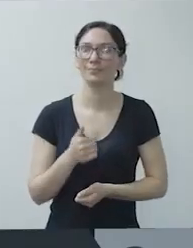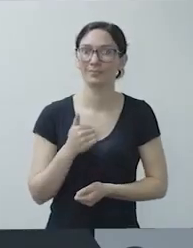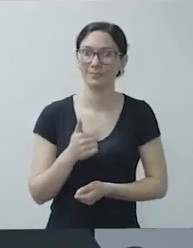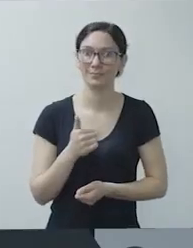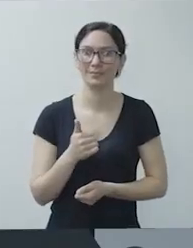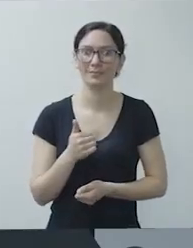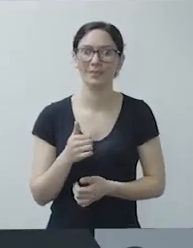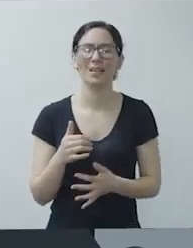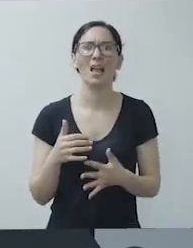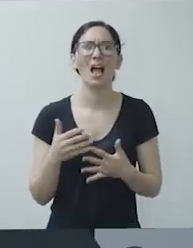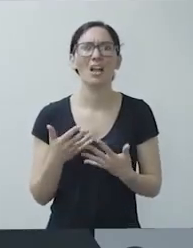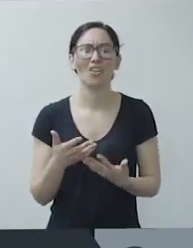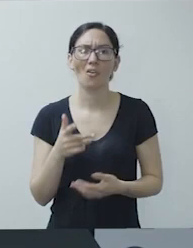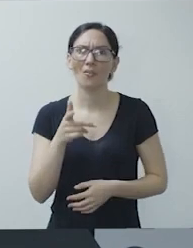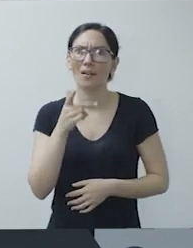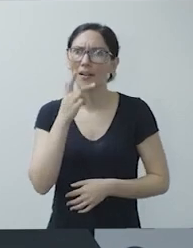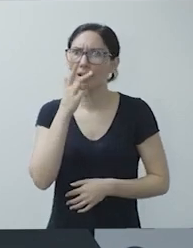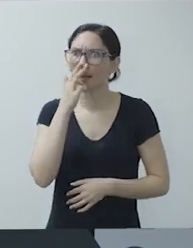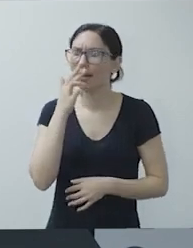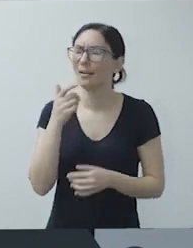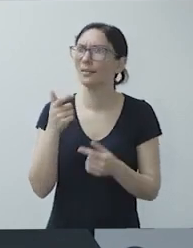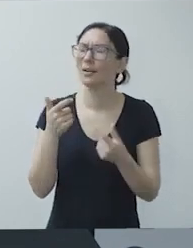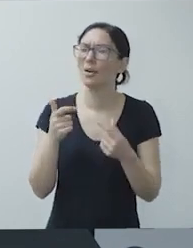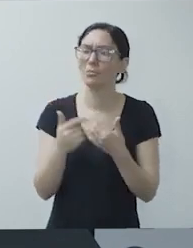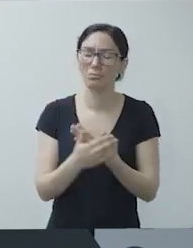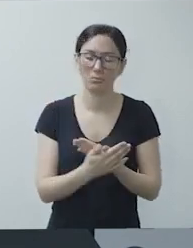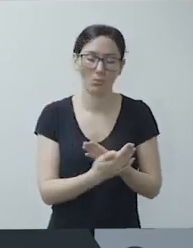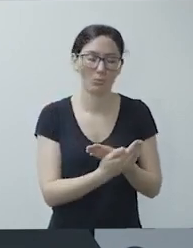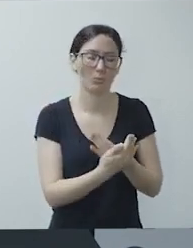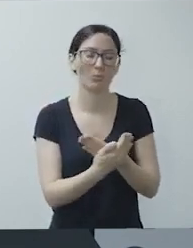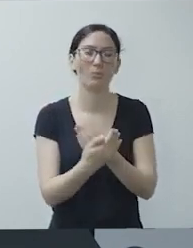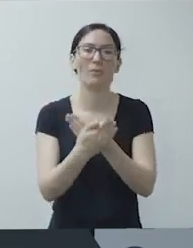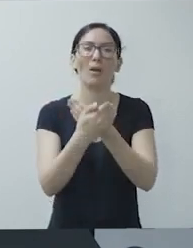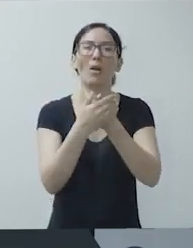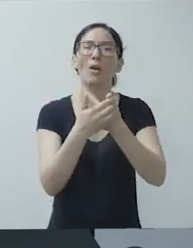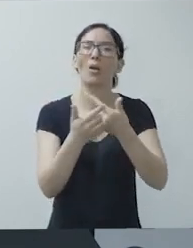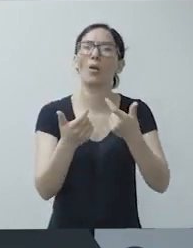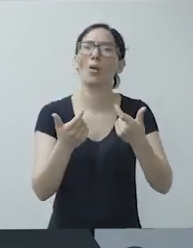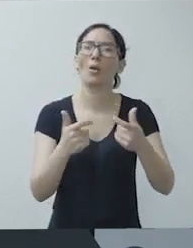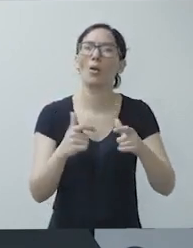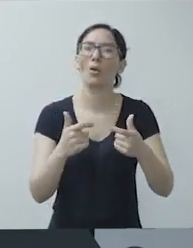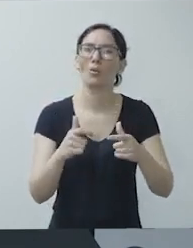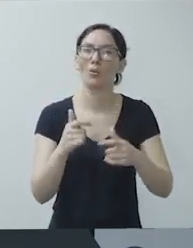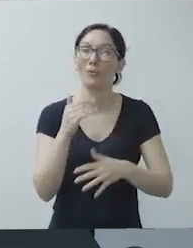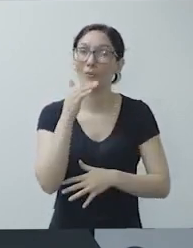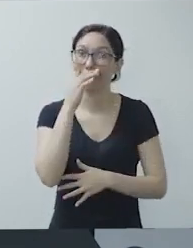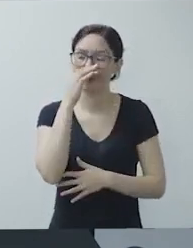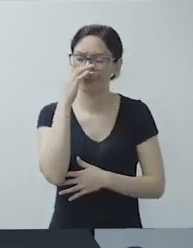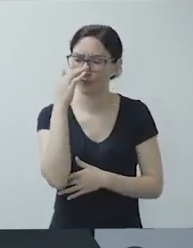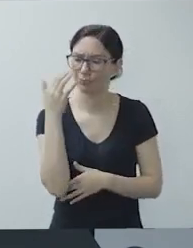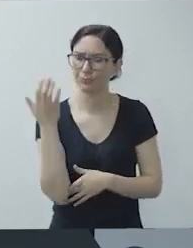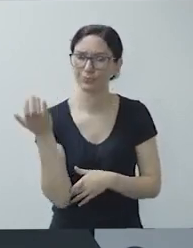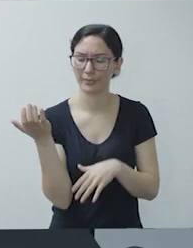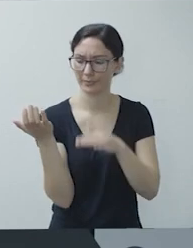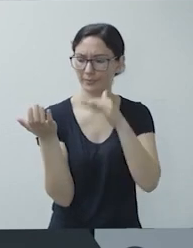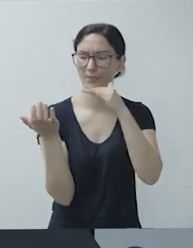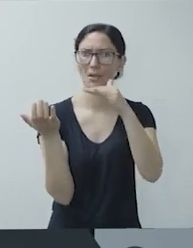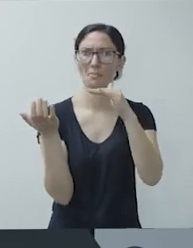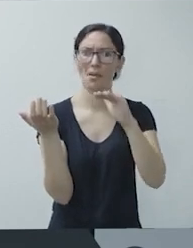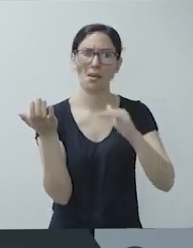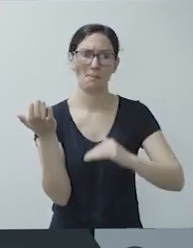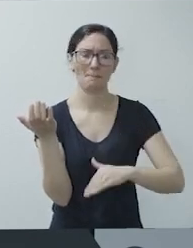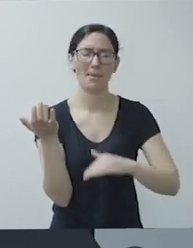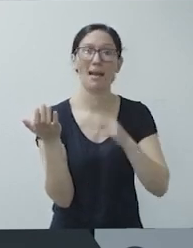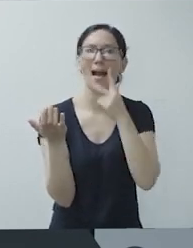em cima ou embaixo a nossa borboleta vai pousar? O que vocês acham? A professora Márcia